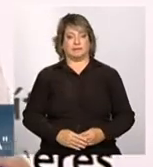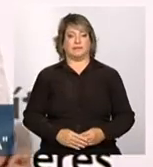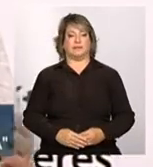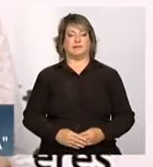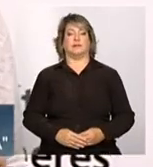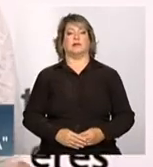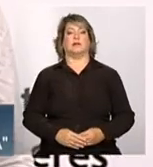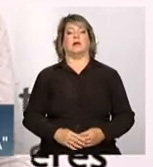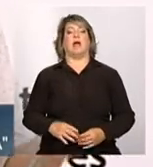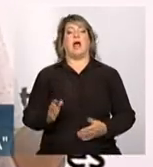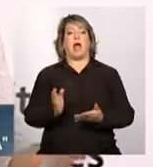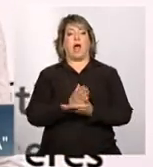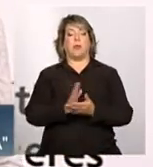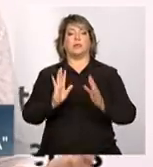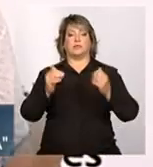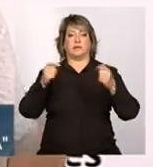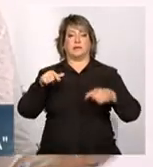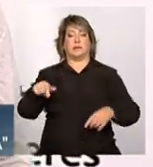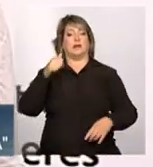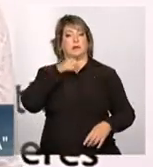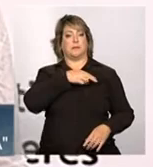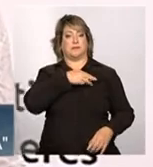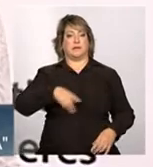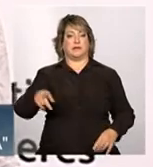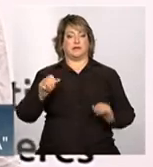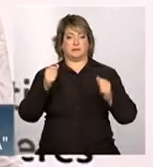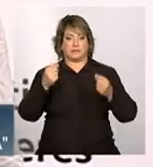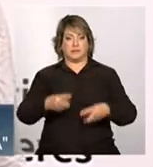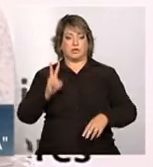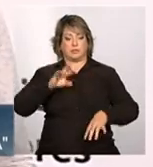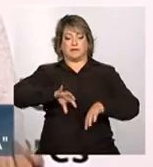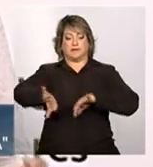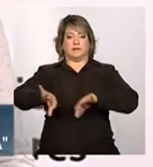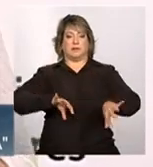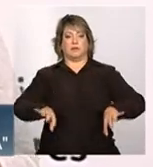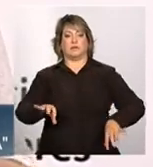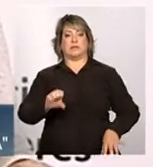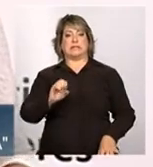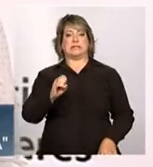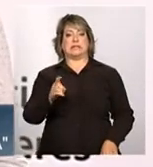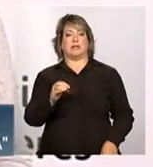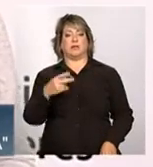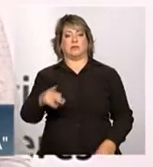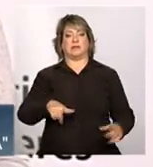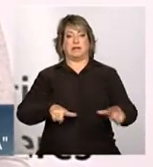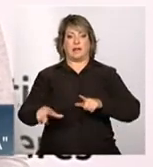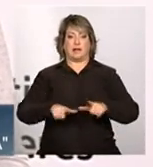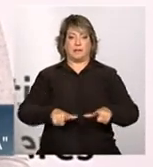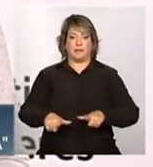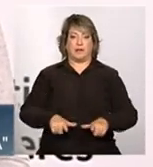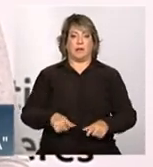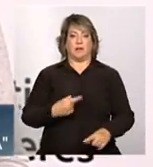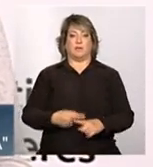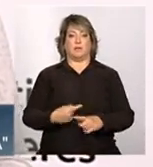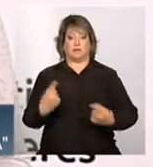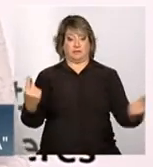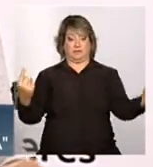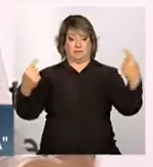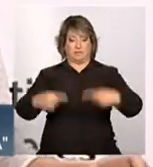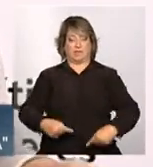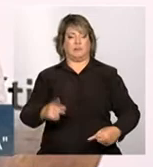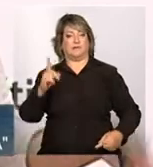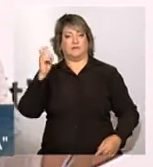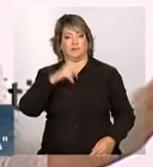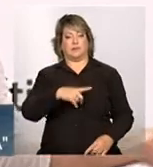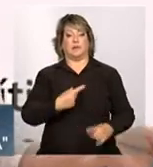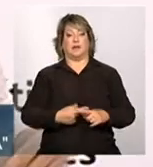Algumas já foram apontadas aqui. A ministra apontou a questão da divisão sexual do trabalho, que retira qualquer paridade na hora de disputar. Porque, se a